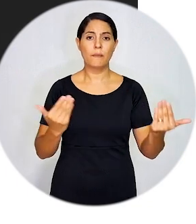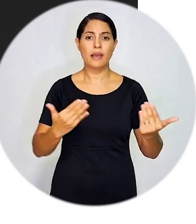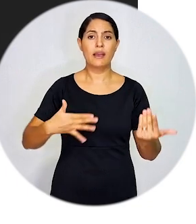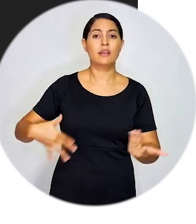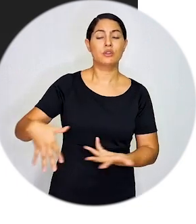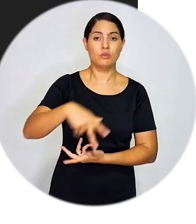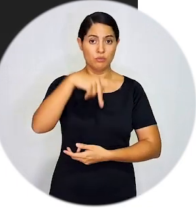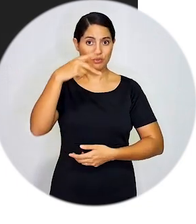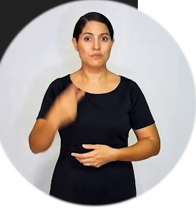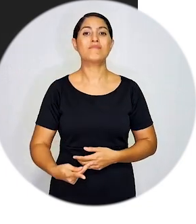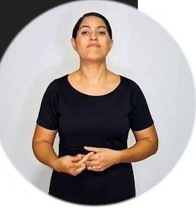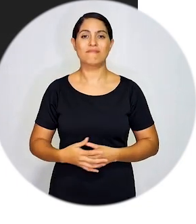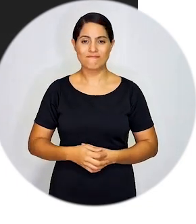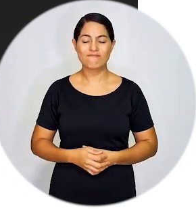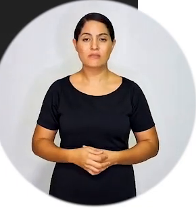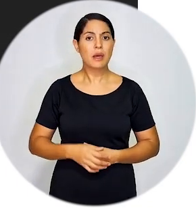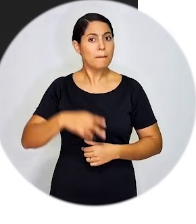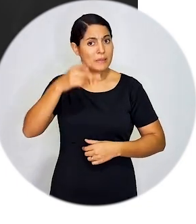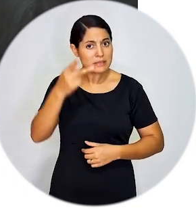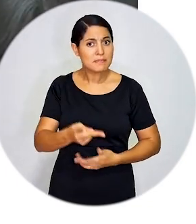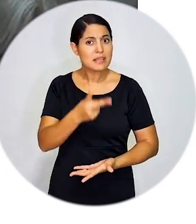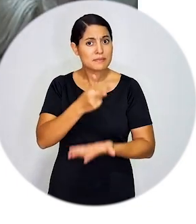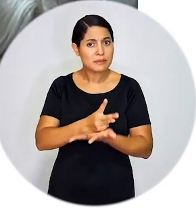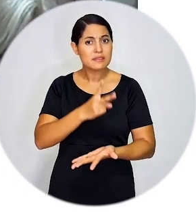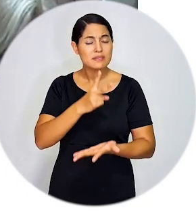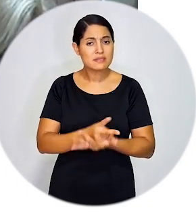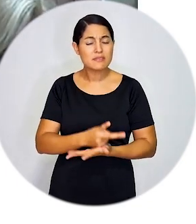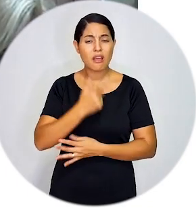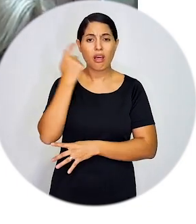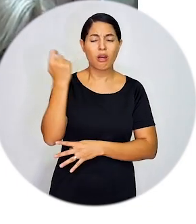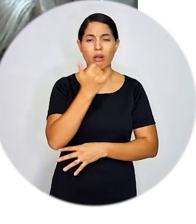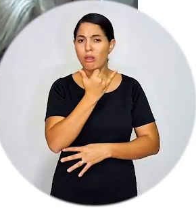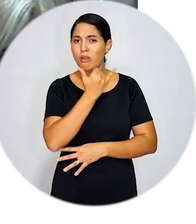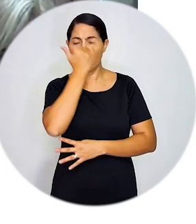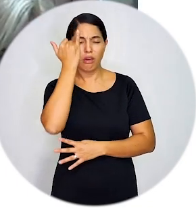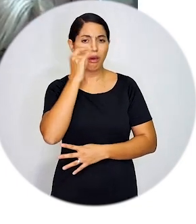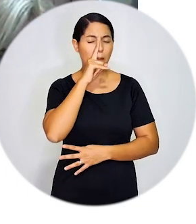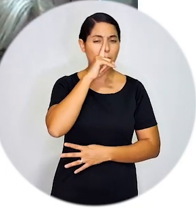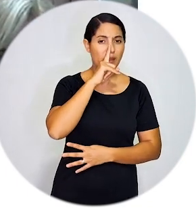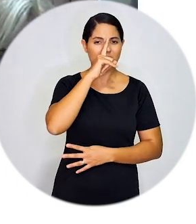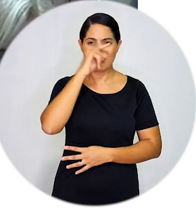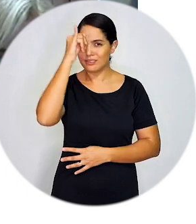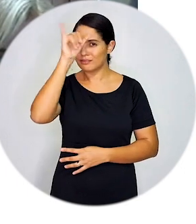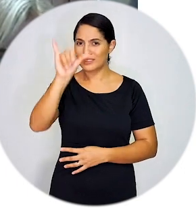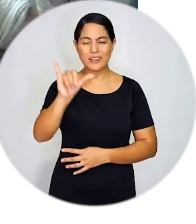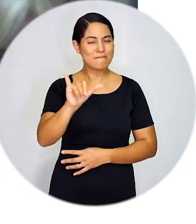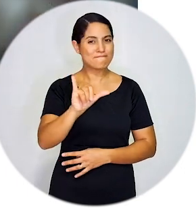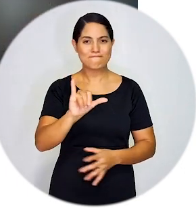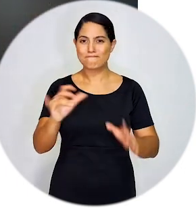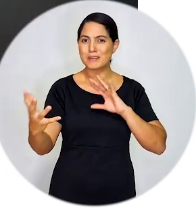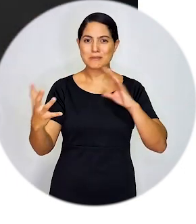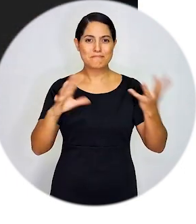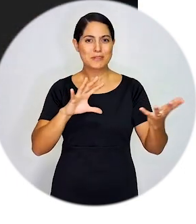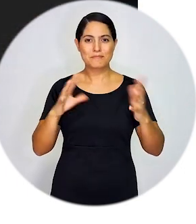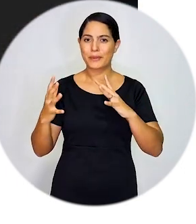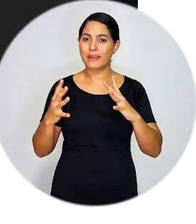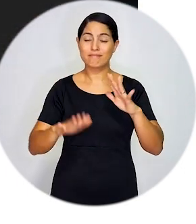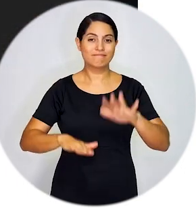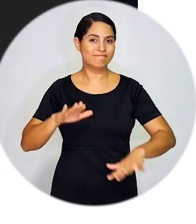que tragédias como a que se abateu sobre o Rio Grande do Sul aconteçam, pois essas tragédias possuem